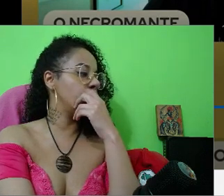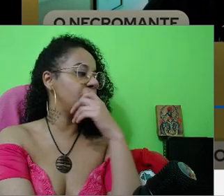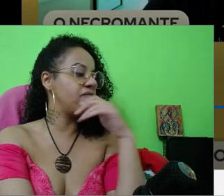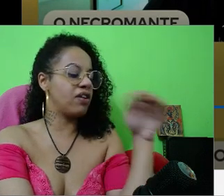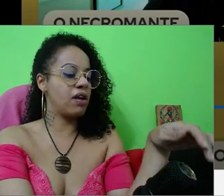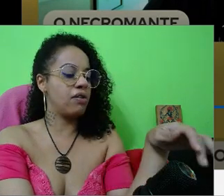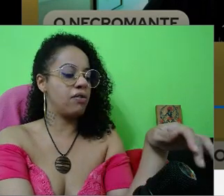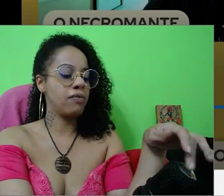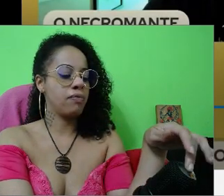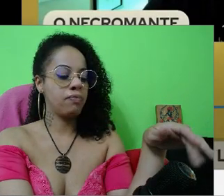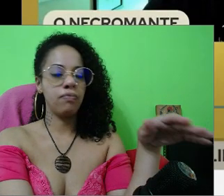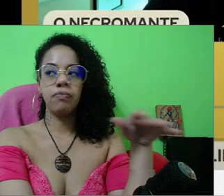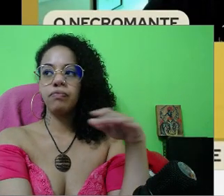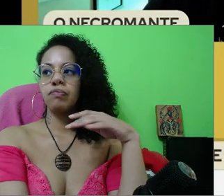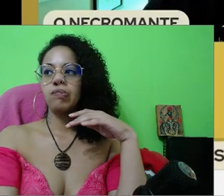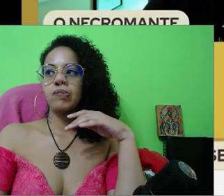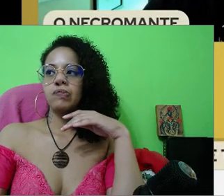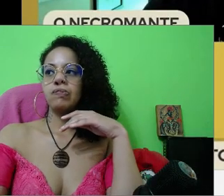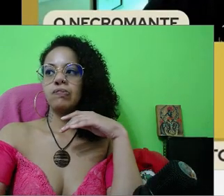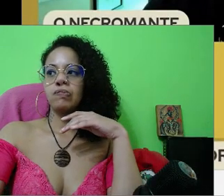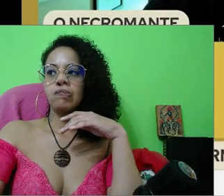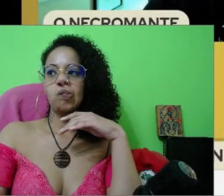que da hora velho